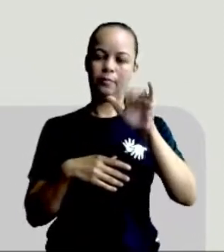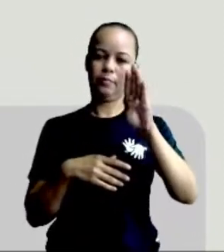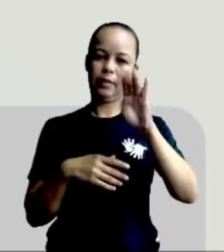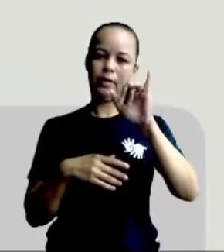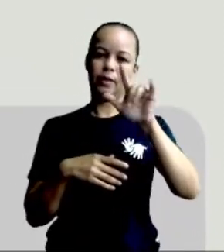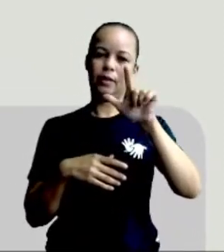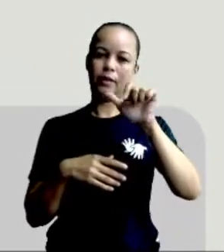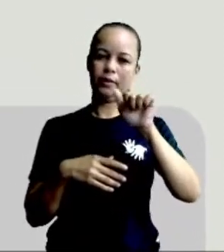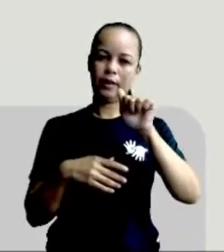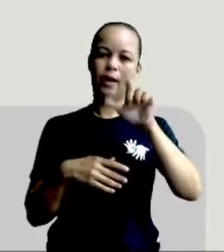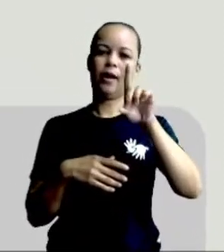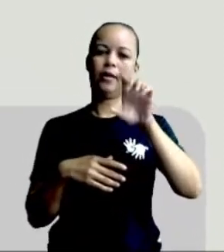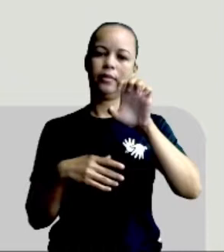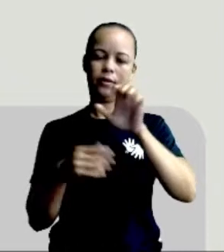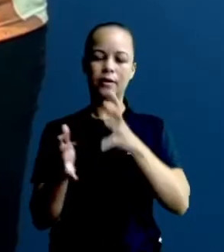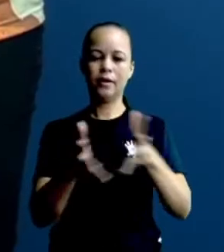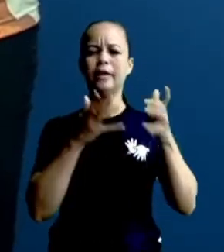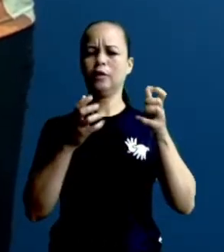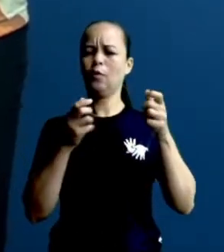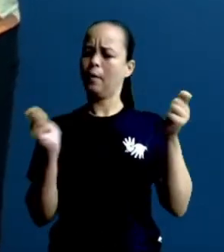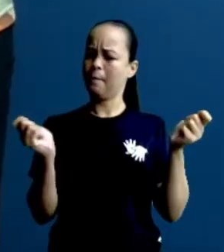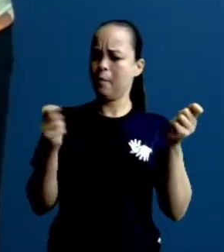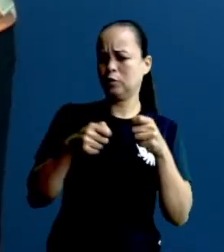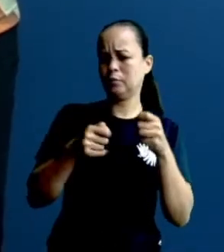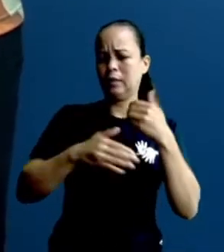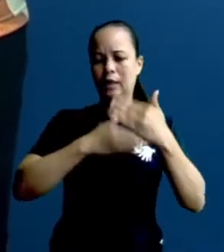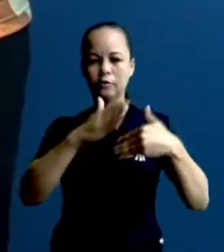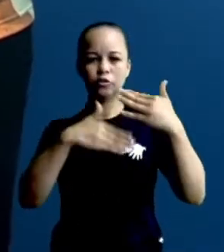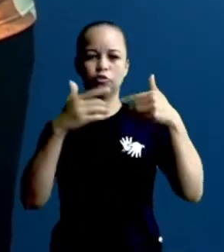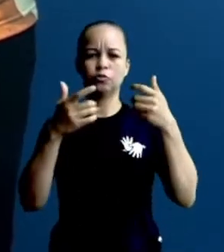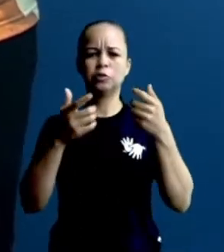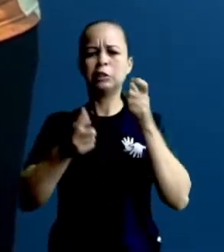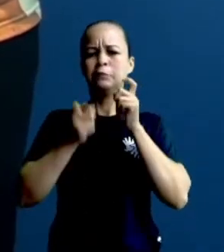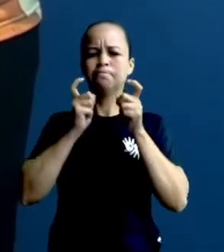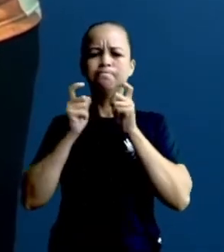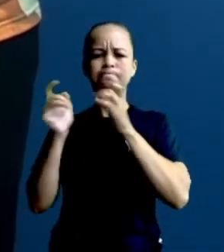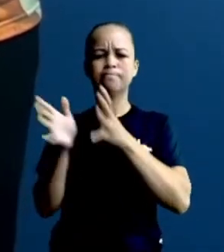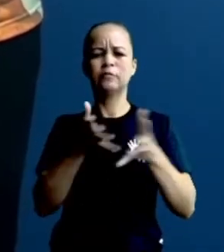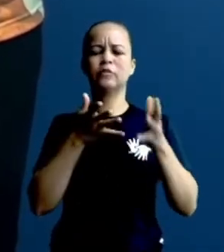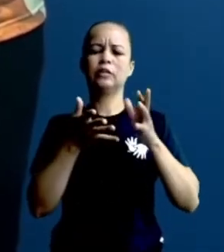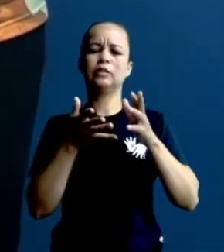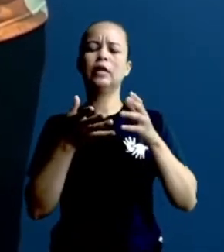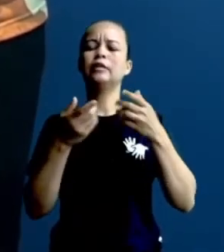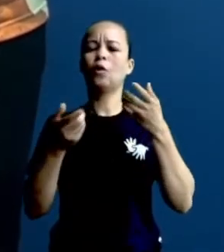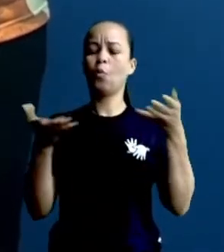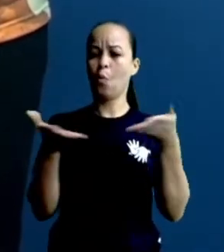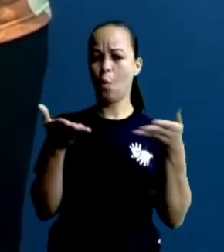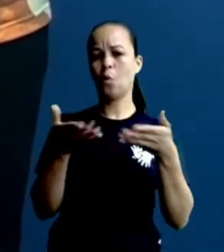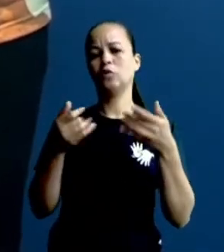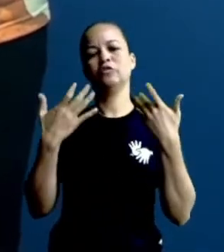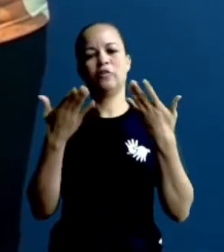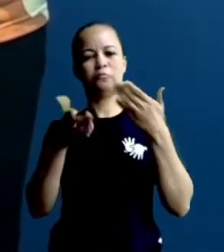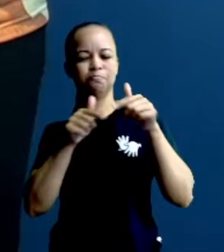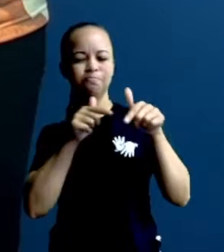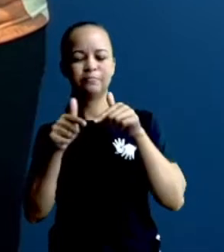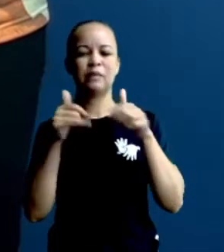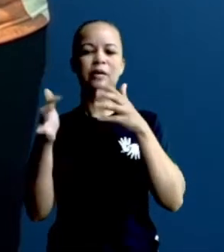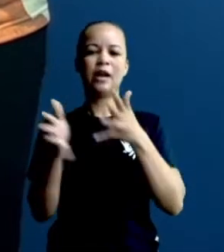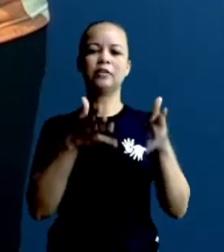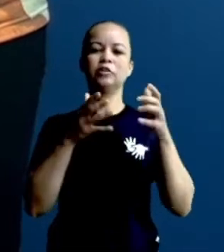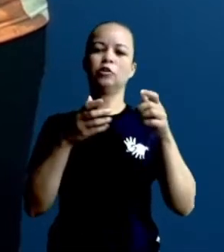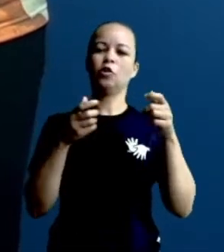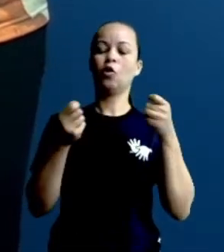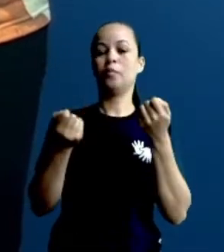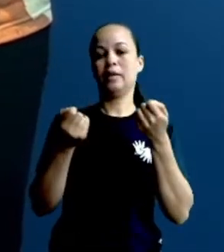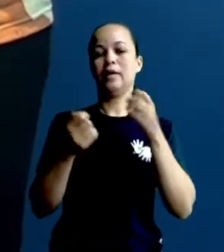das possibilidades, beleza? Então a gente vai trabalhar um pouquinho aí de estatística, espero que você entenda,